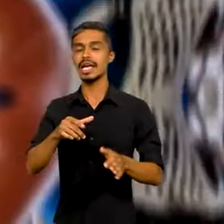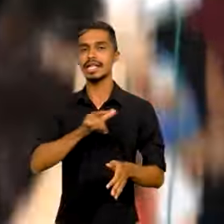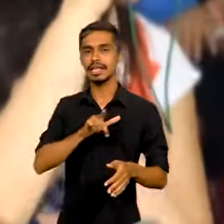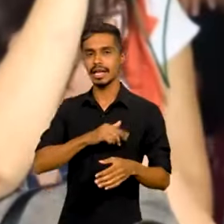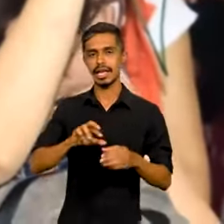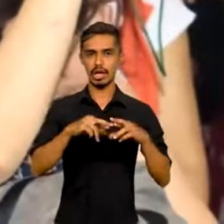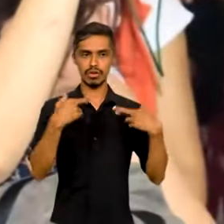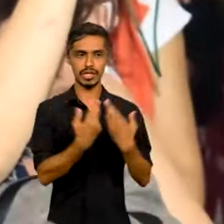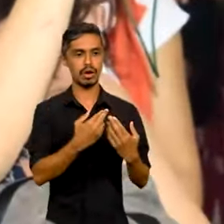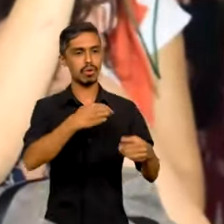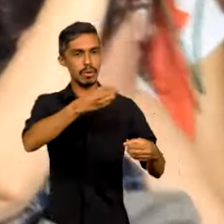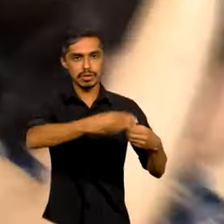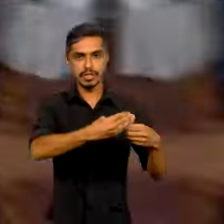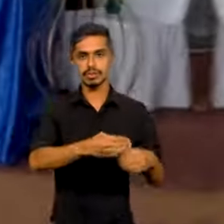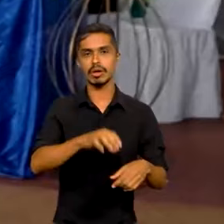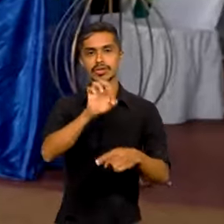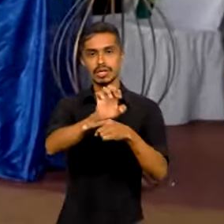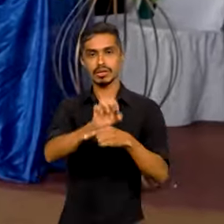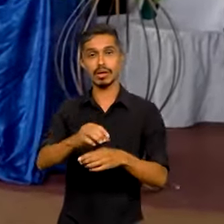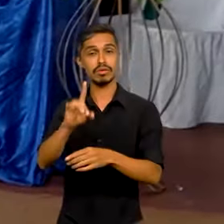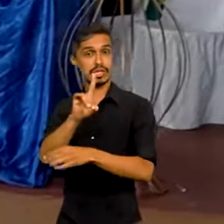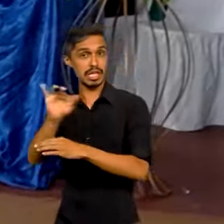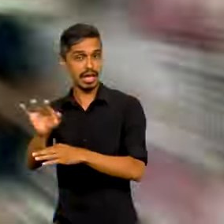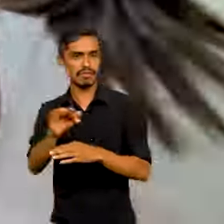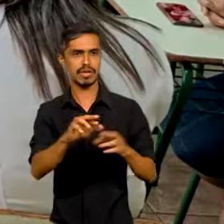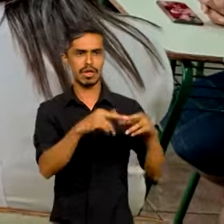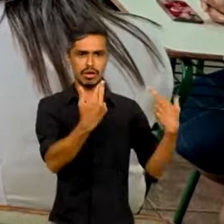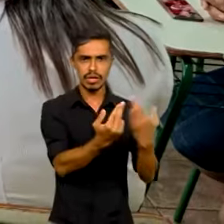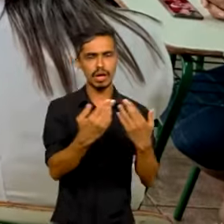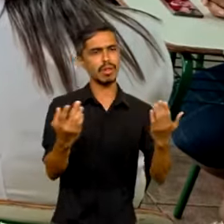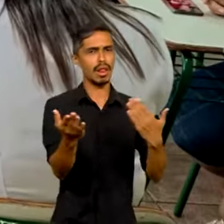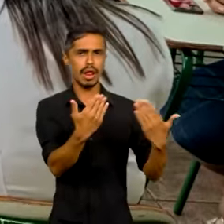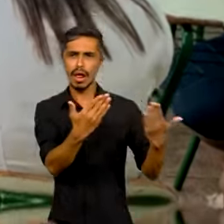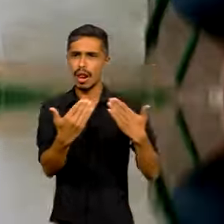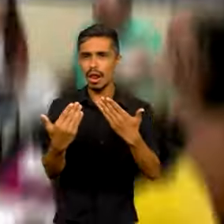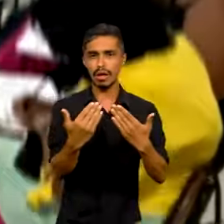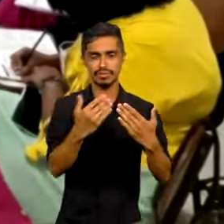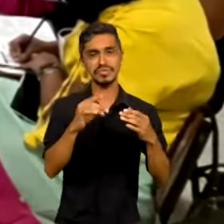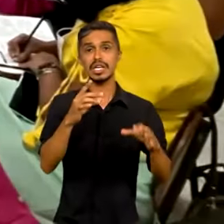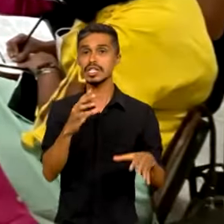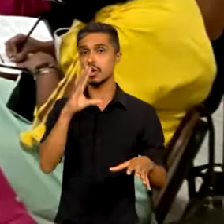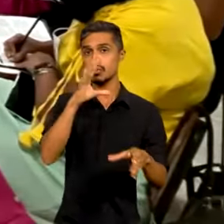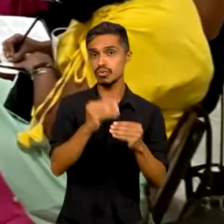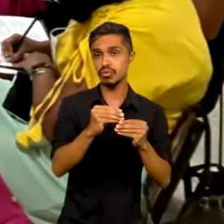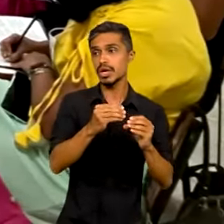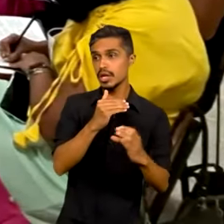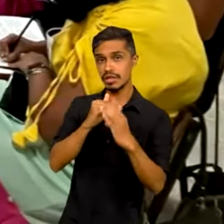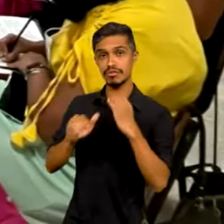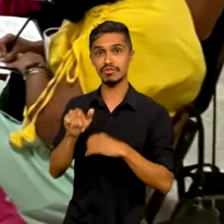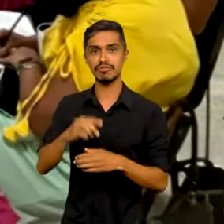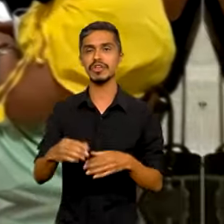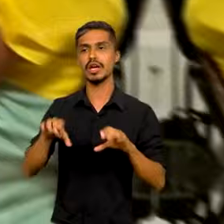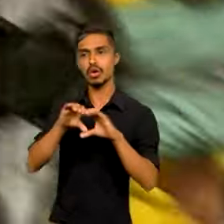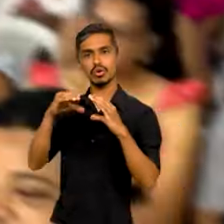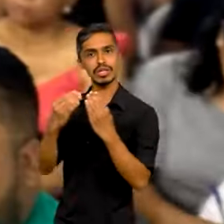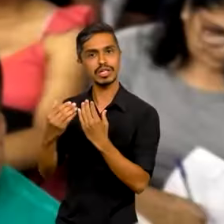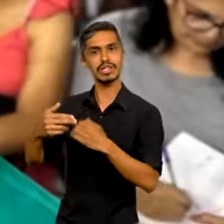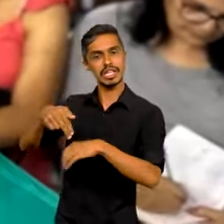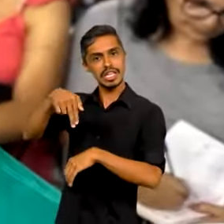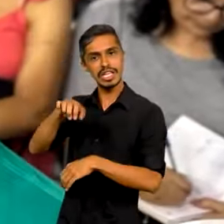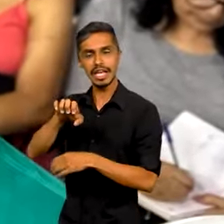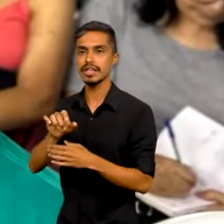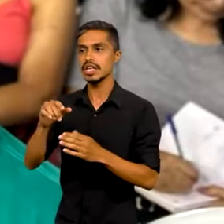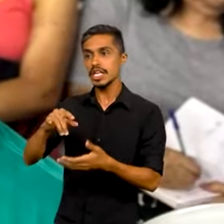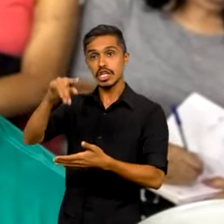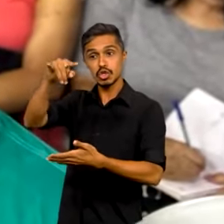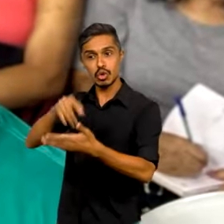municipais, estaduais e distrital. O que é apontado e discutido nos estados e municípios chega à etapa nacional. E o